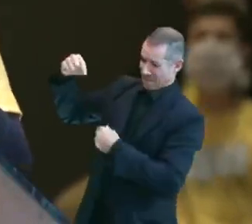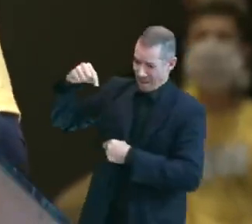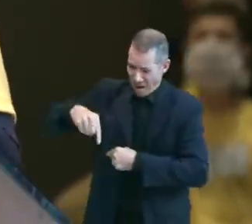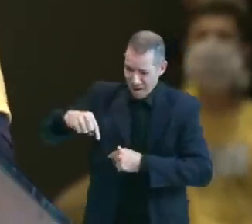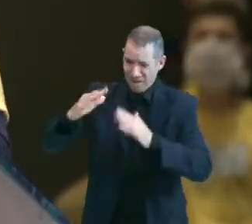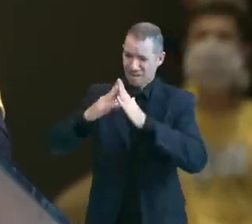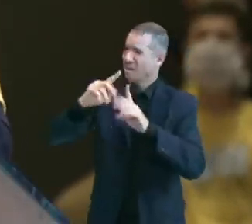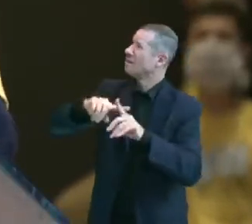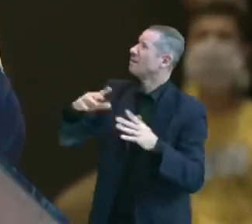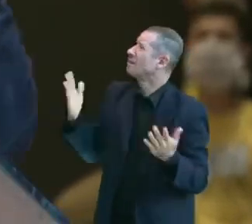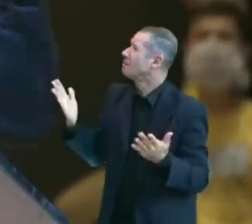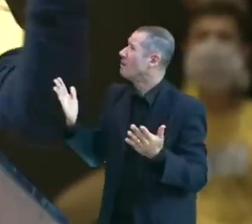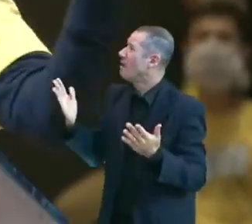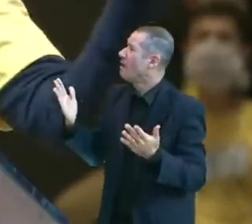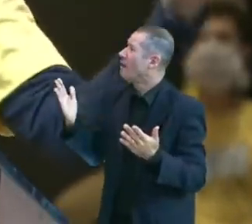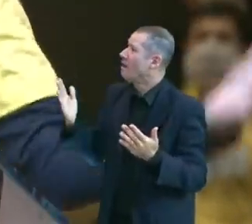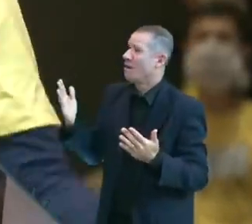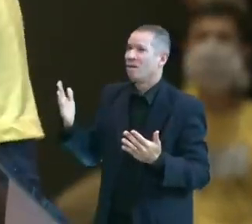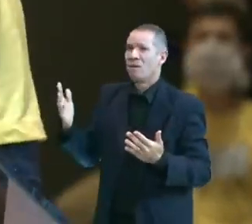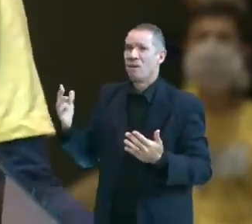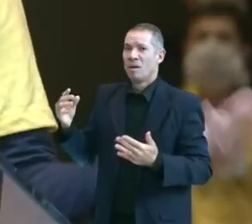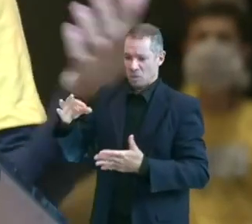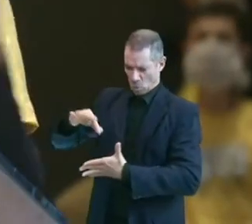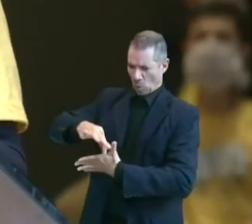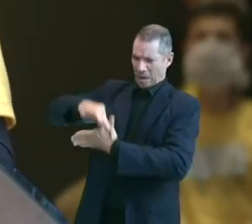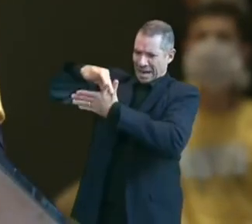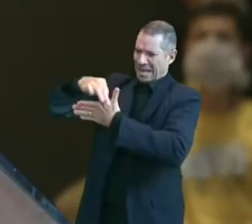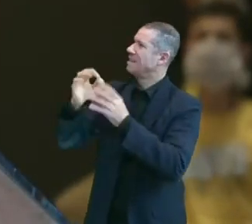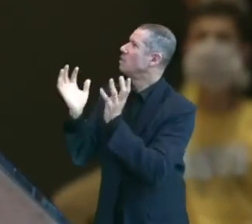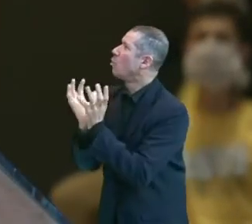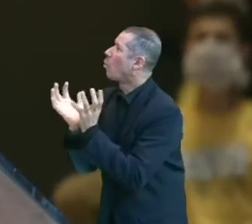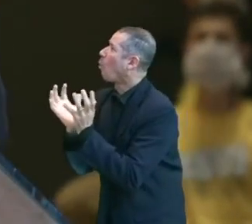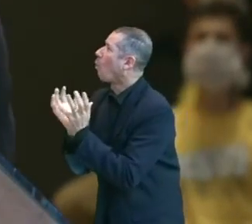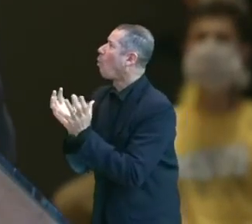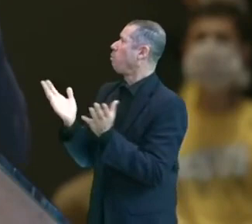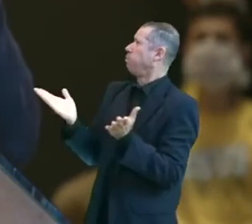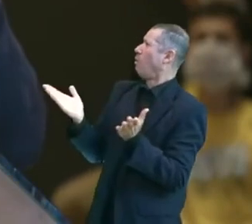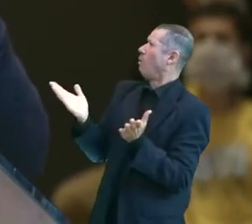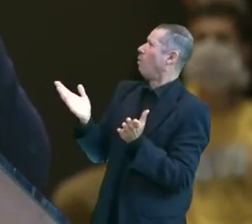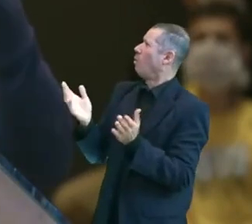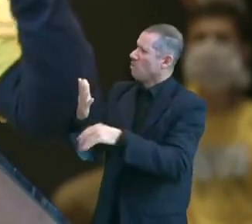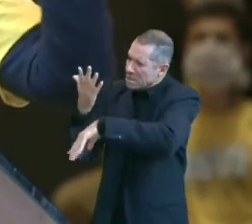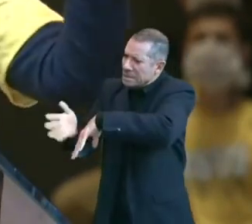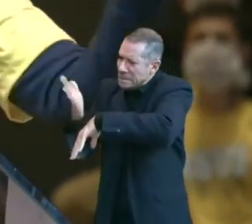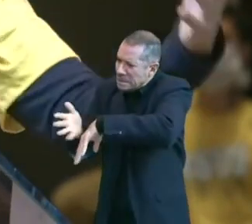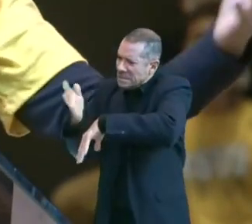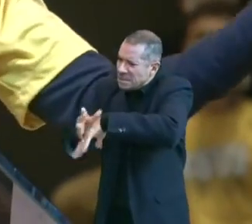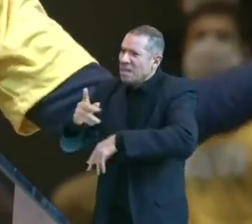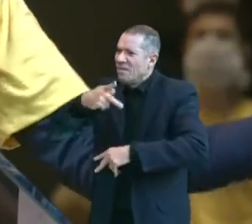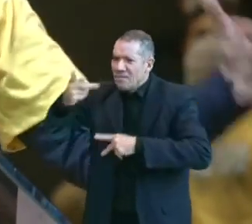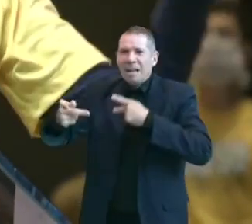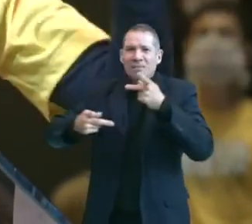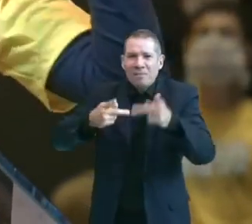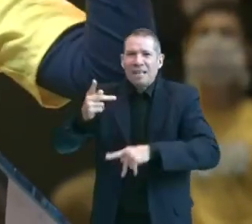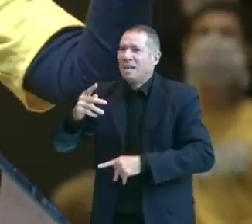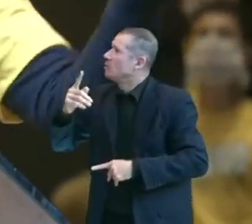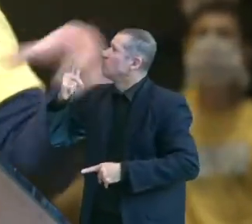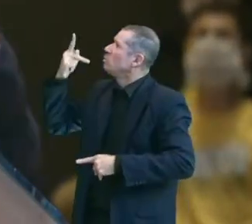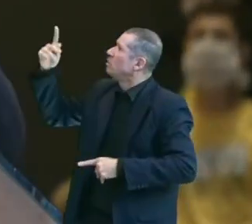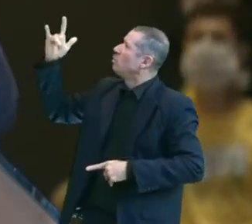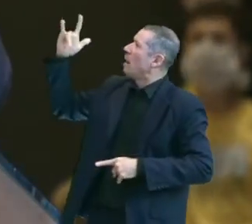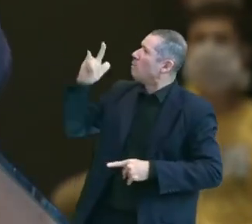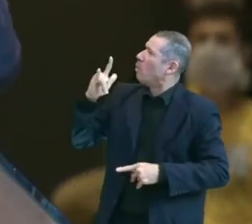igreja. Sou líder de meu pequeno grupo. É um pequeno grupo atuante. A gente está falando do amor de Deus